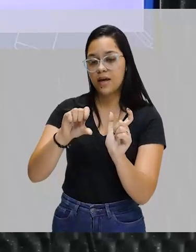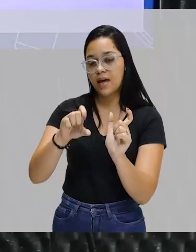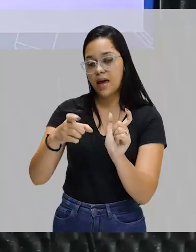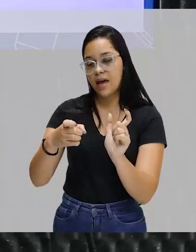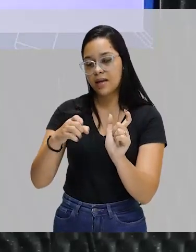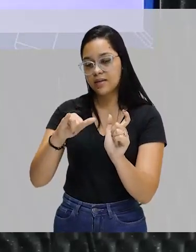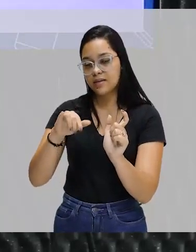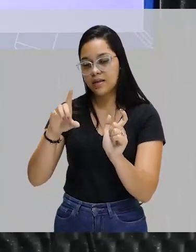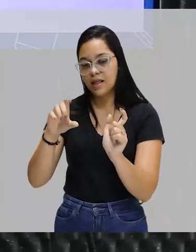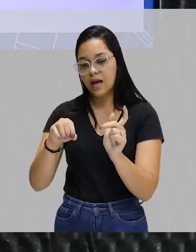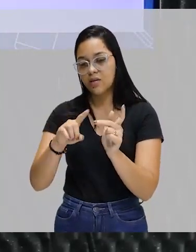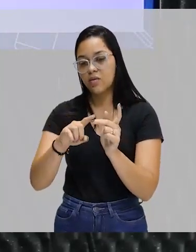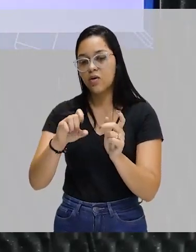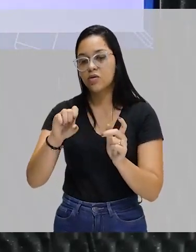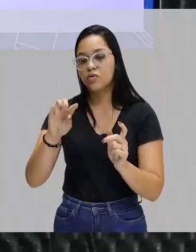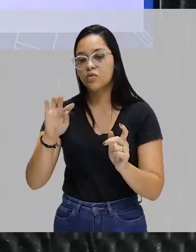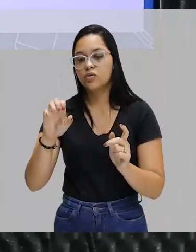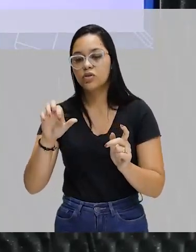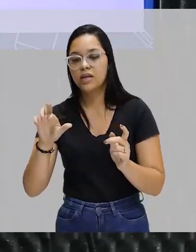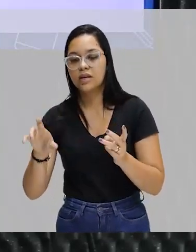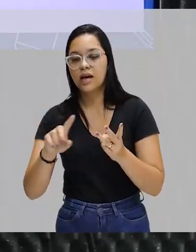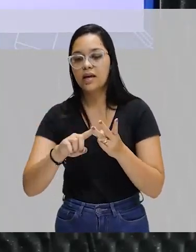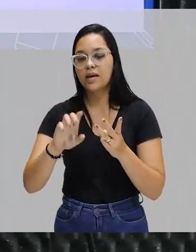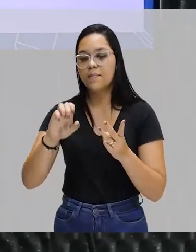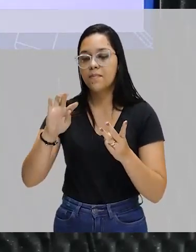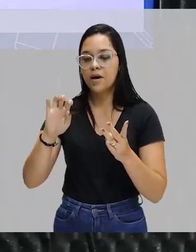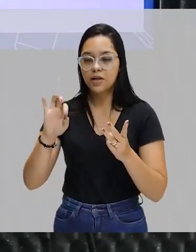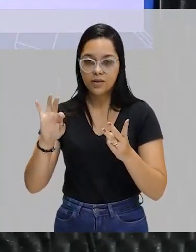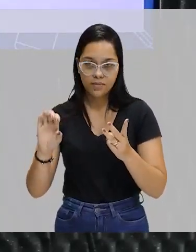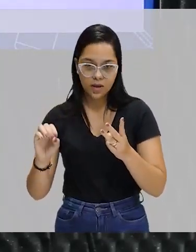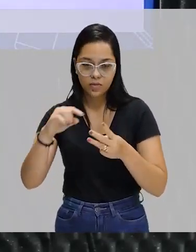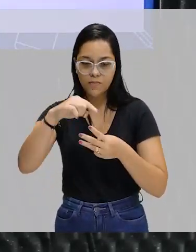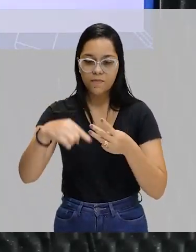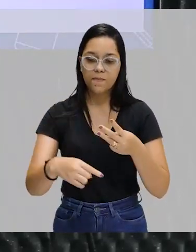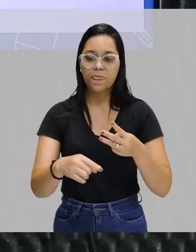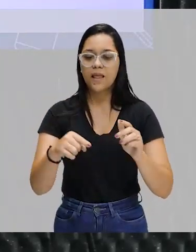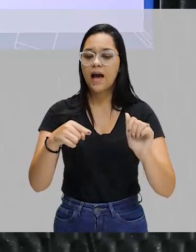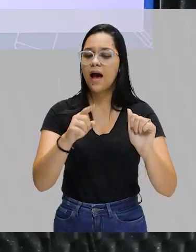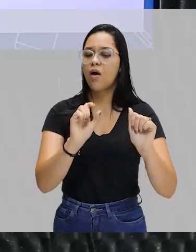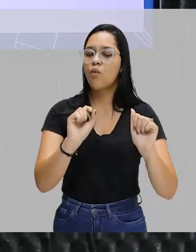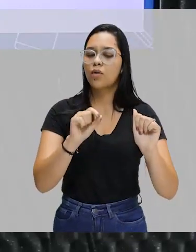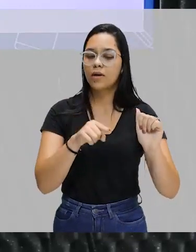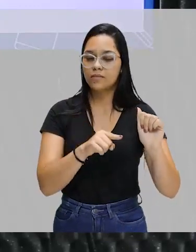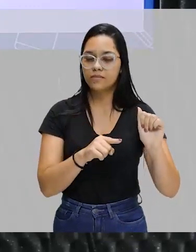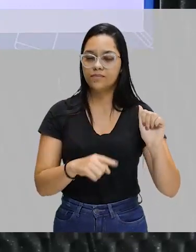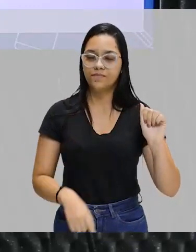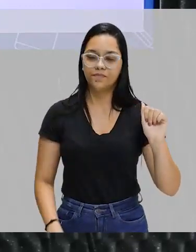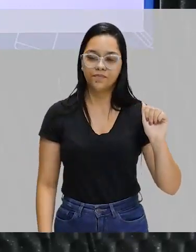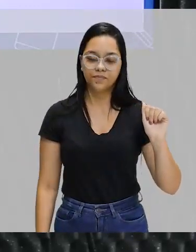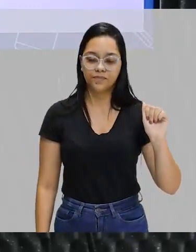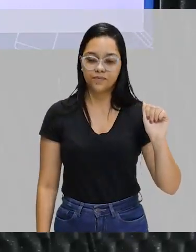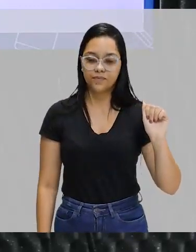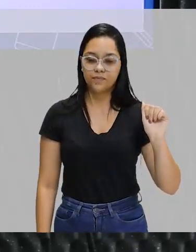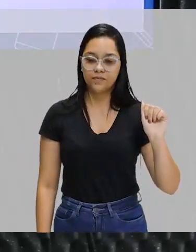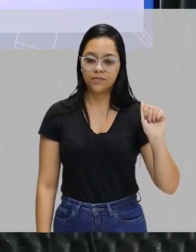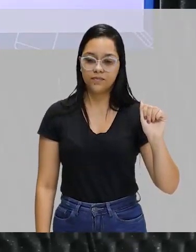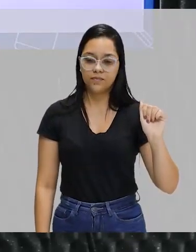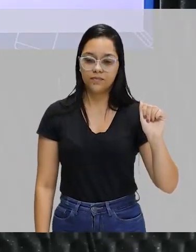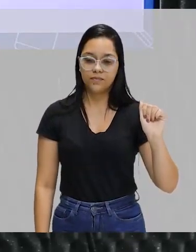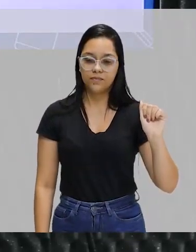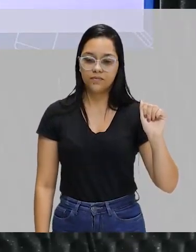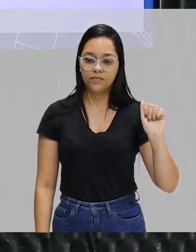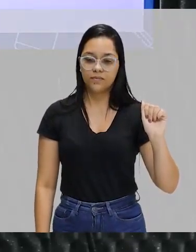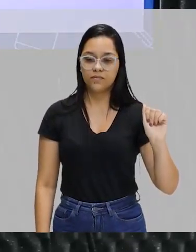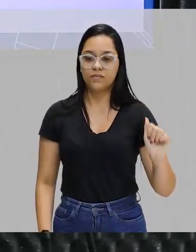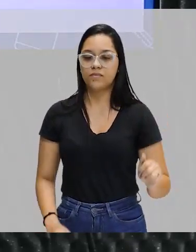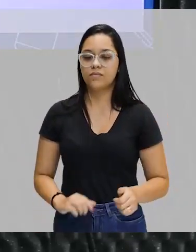exilado, sustentar e banimento. Então, na letra A diz que seria degradado, sustar